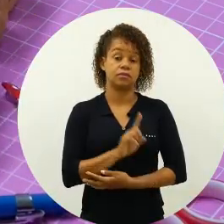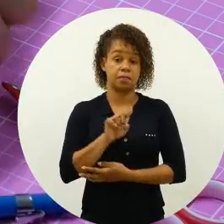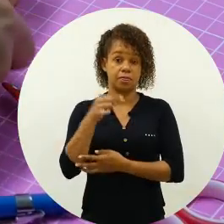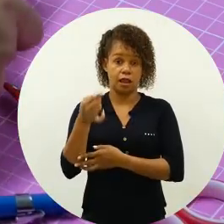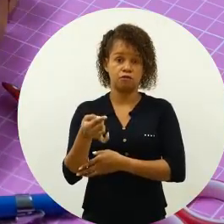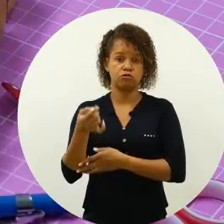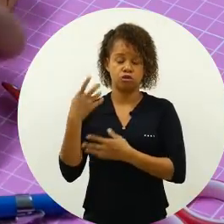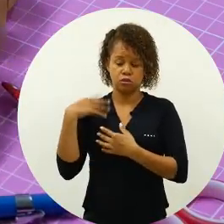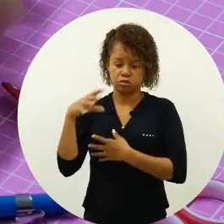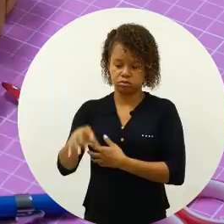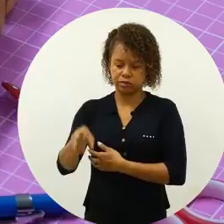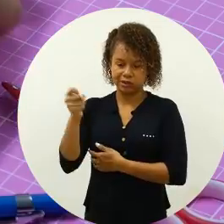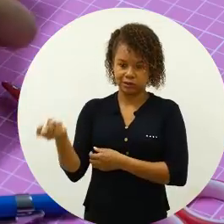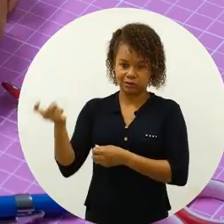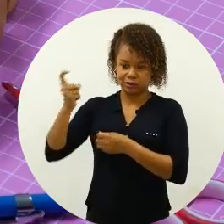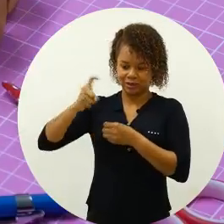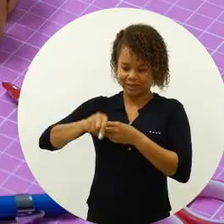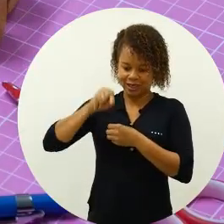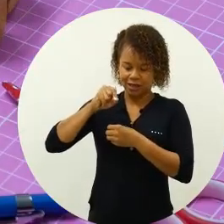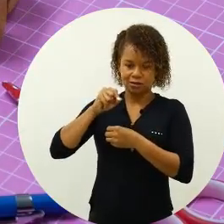Depois podemos retirar da prensa.